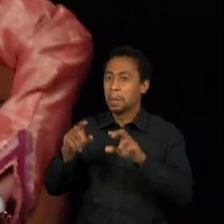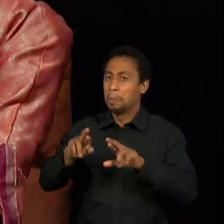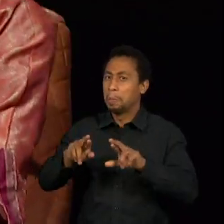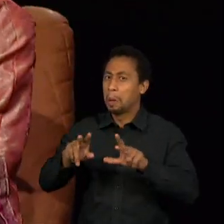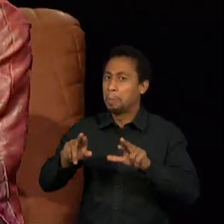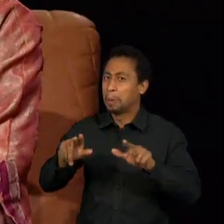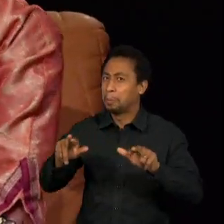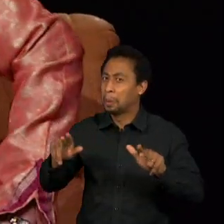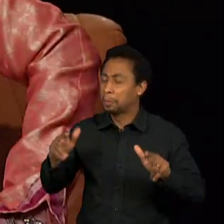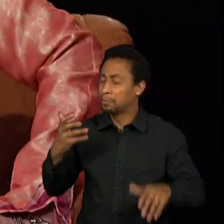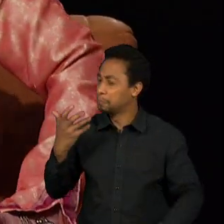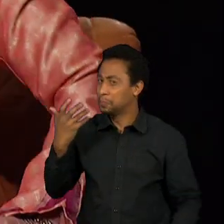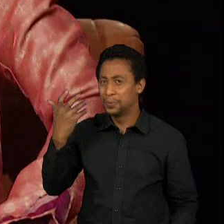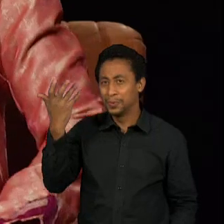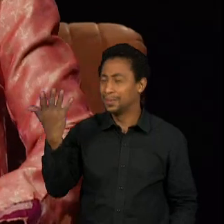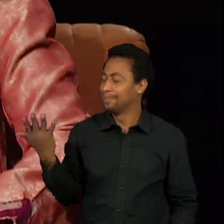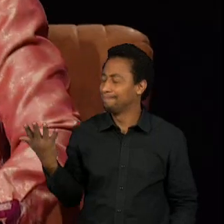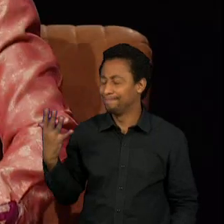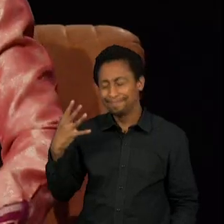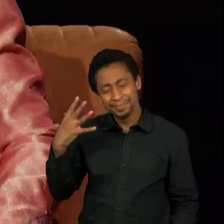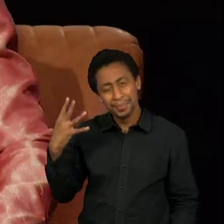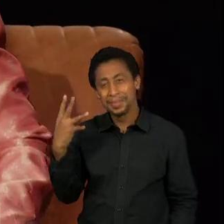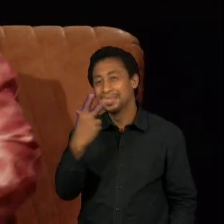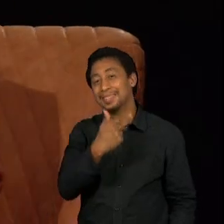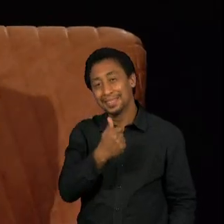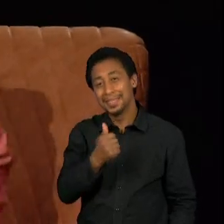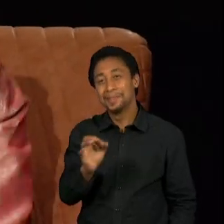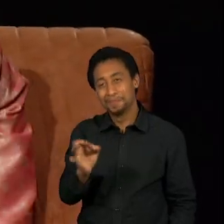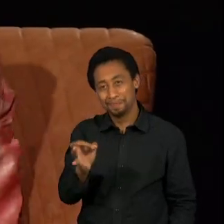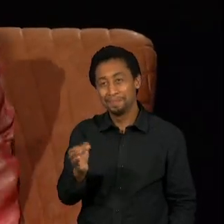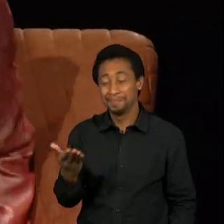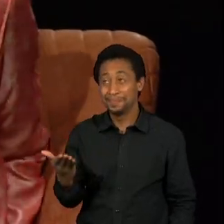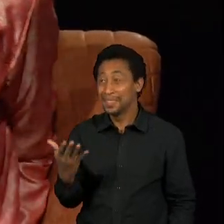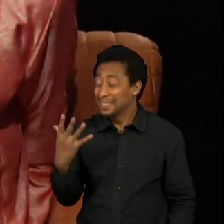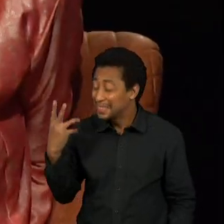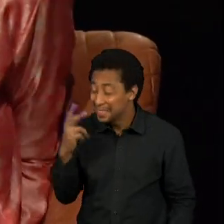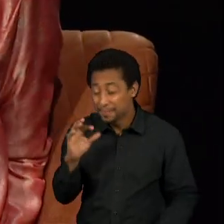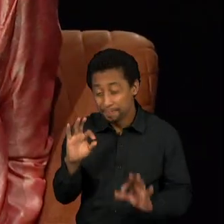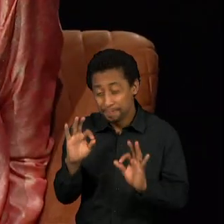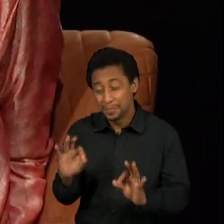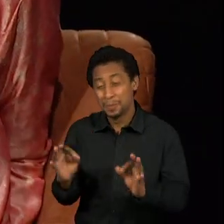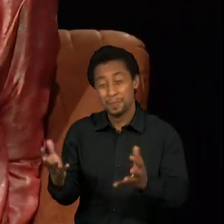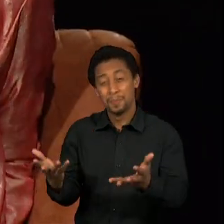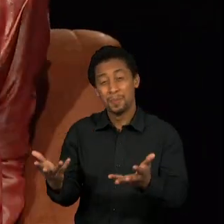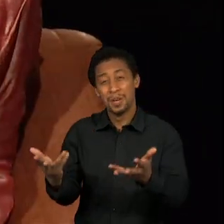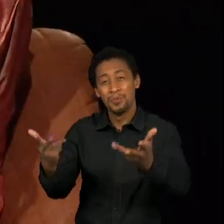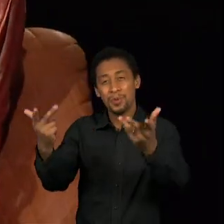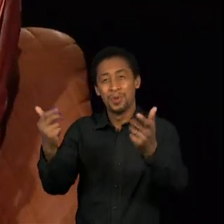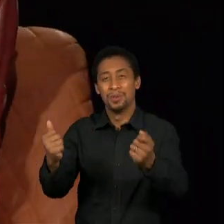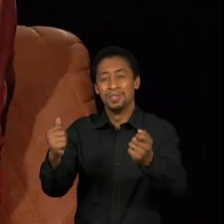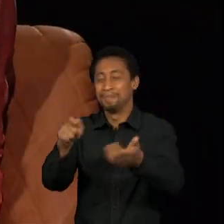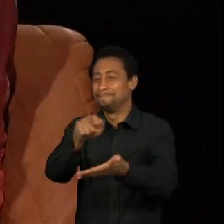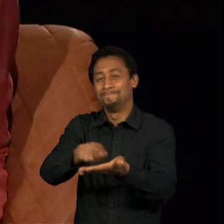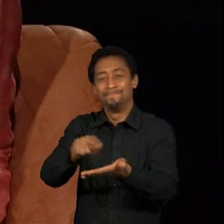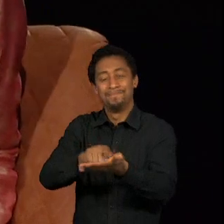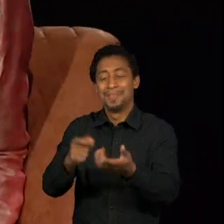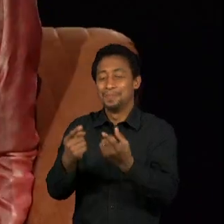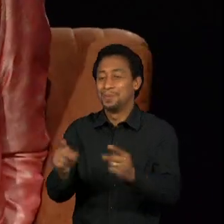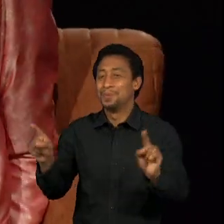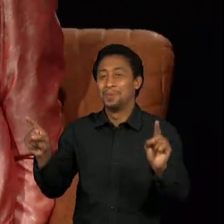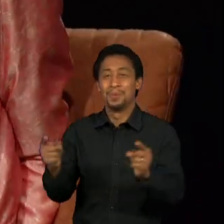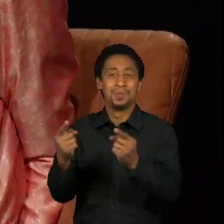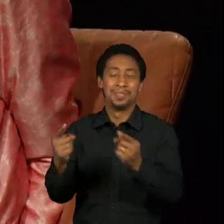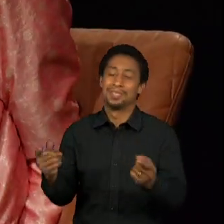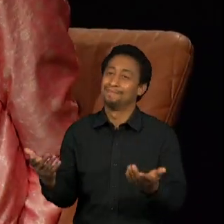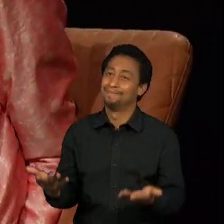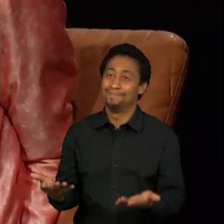para ele. As músicas são belíssimas, né? Lindas, maravilhosas, composições belíssimas. E não